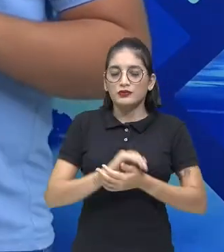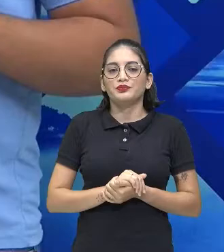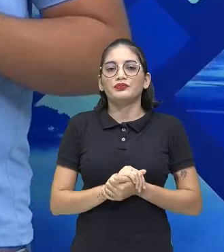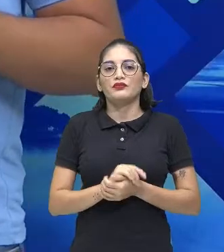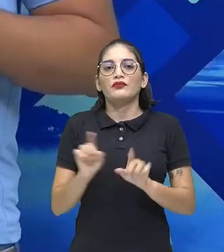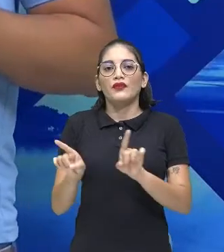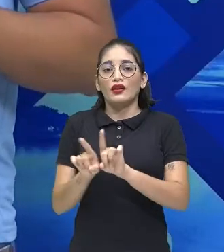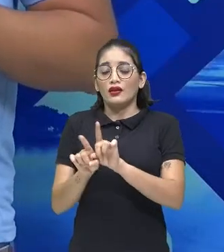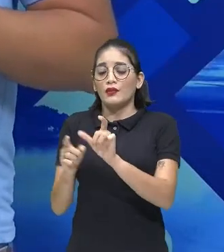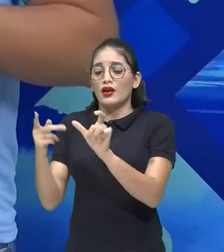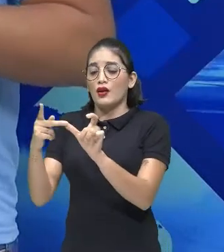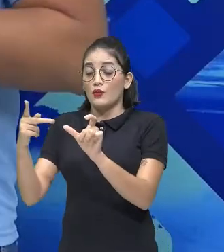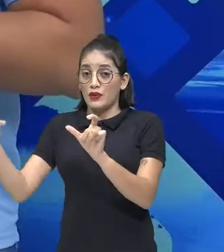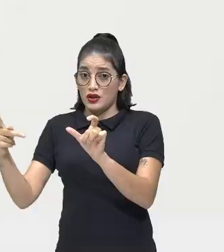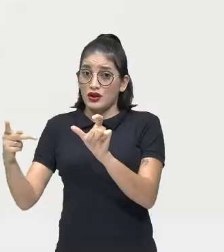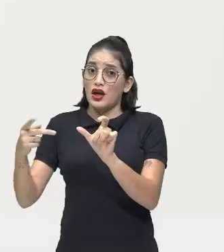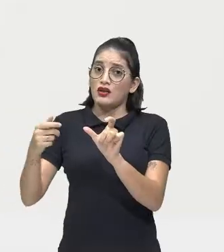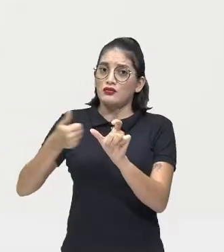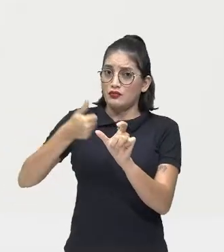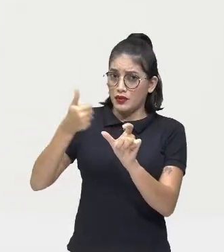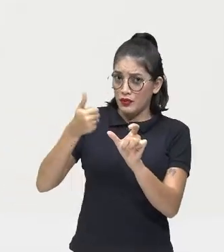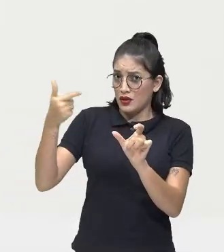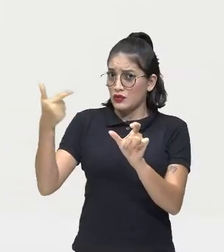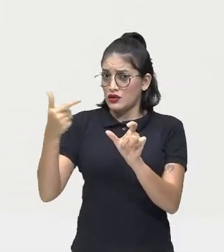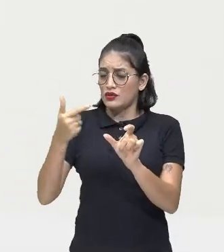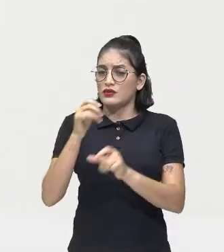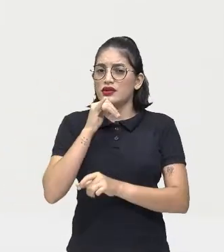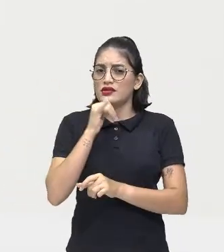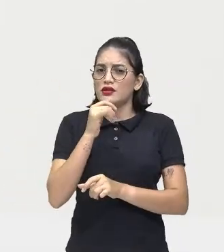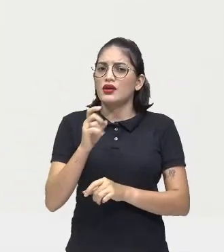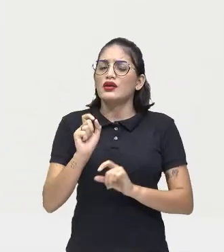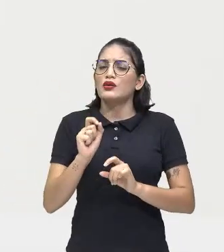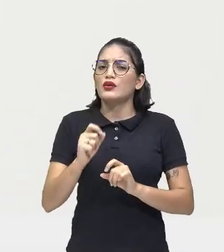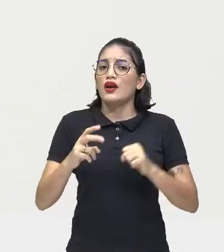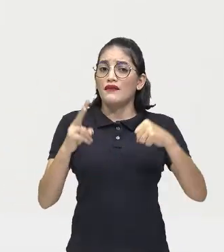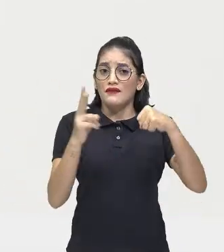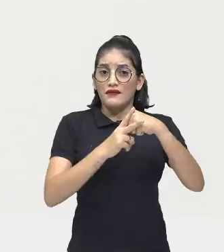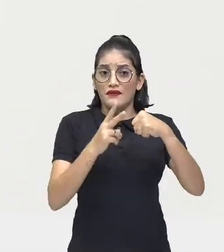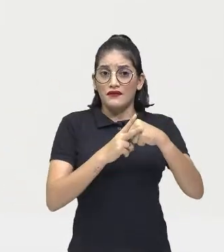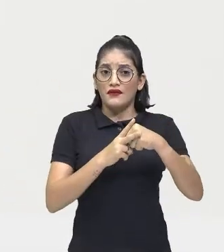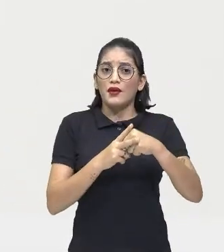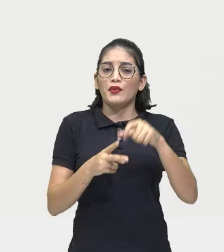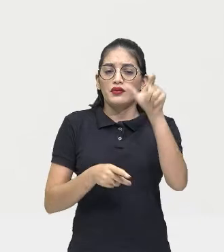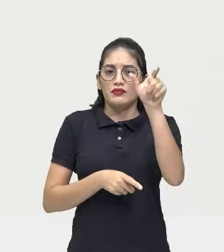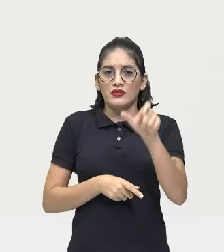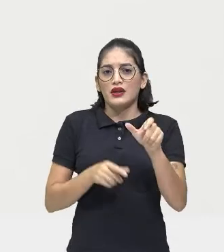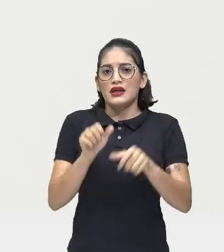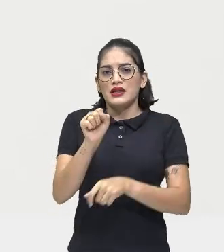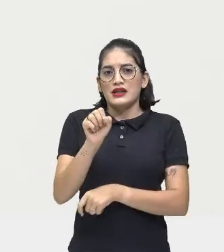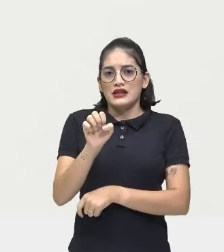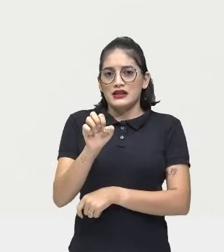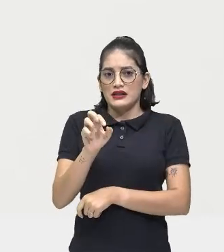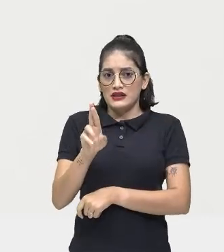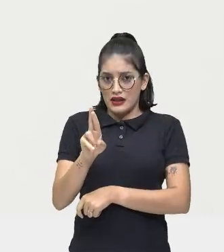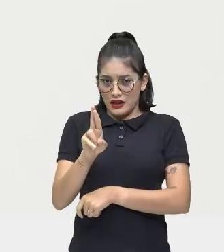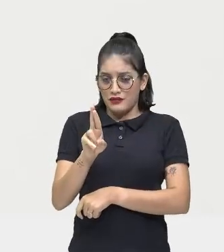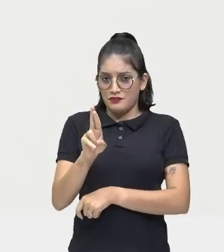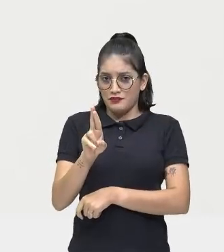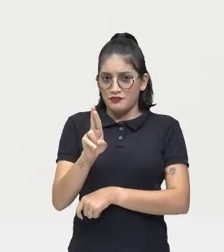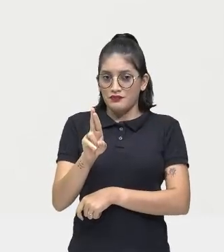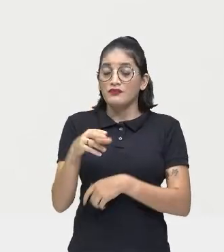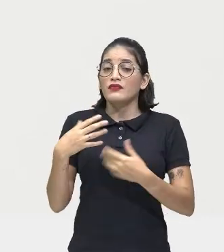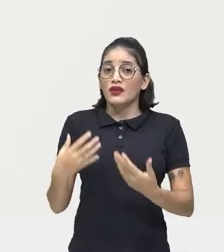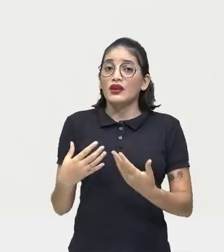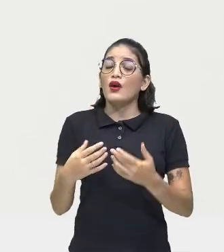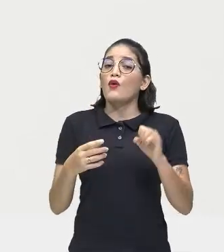no primeiro quanto neste exemplo aqui, nós observamos que temos um verbo ser, ok? E esse verbo, ele